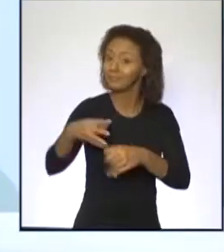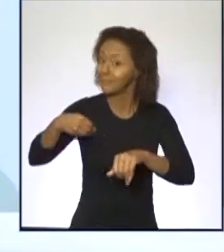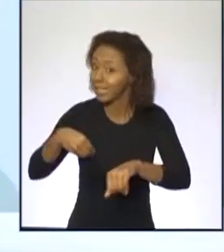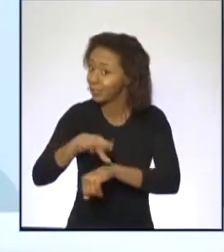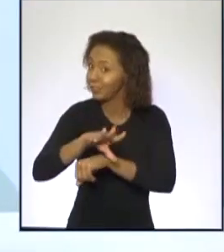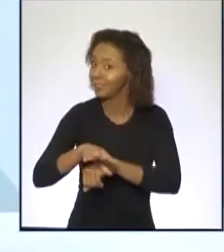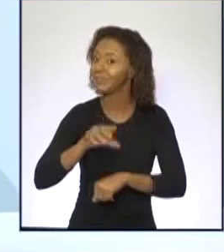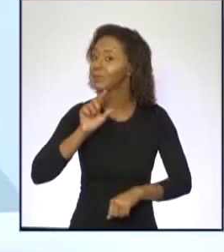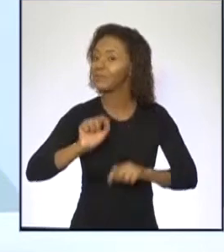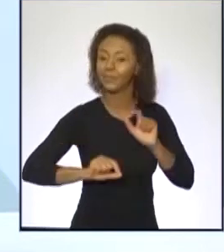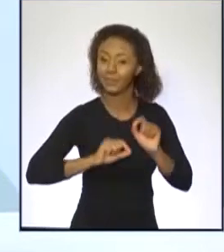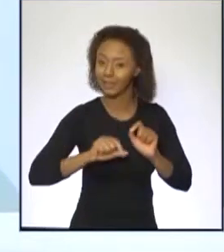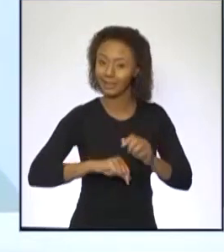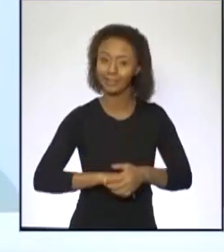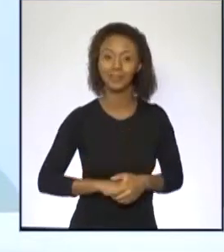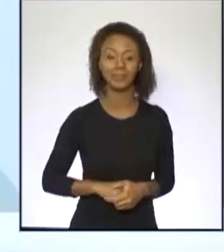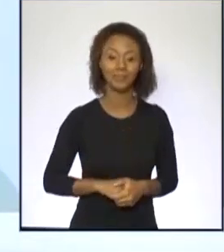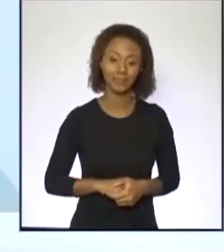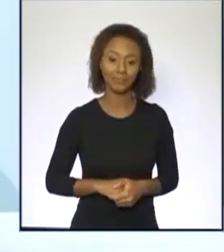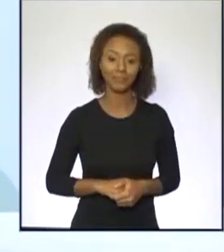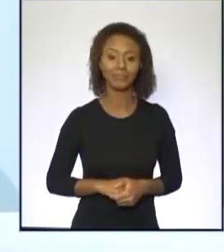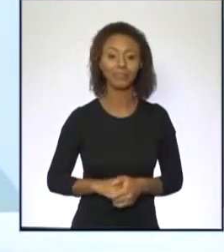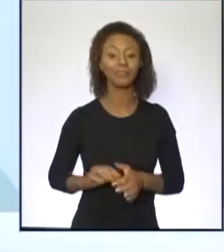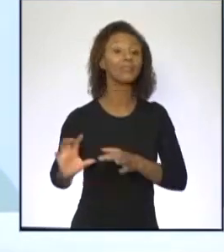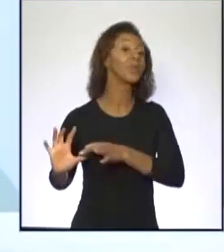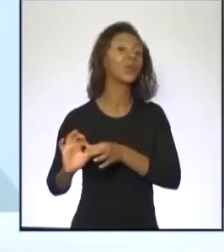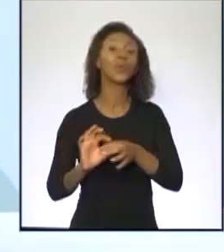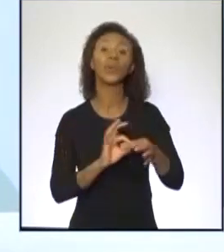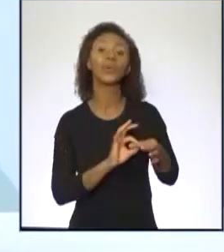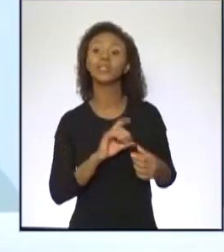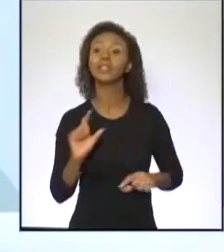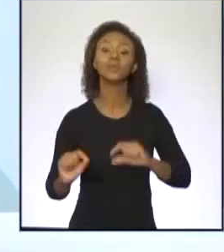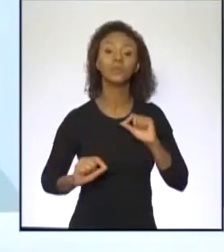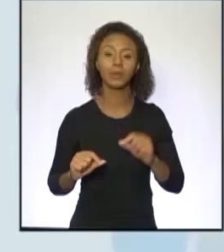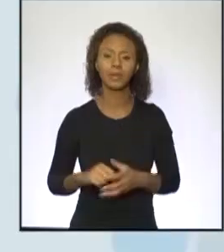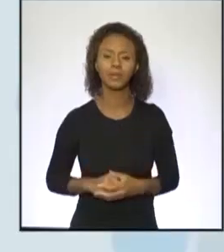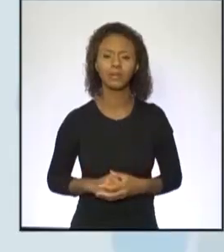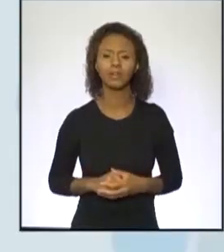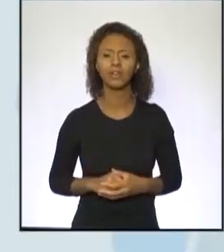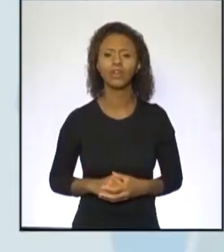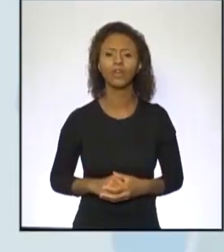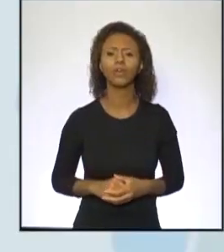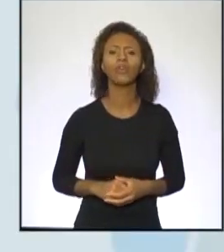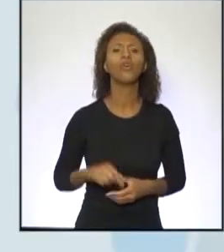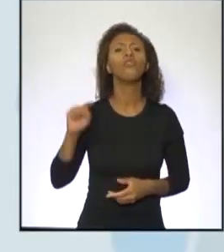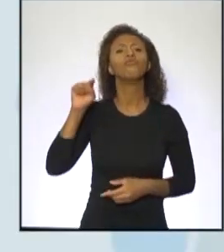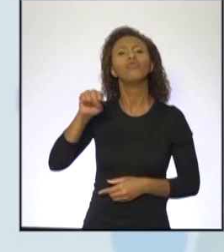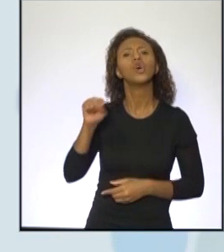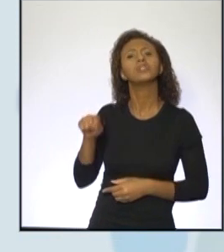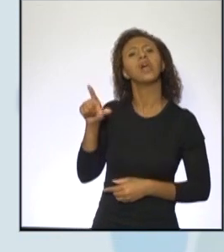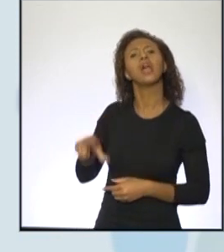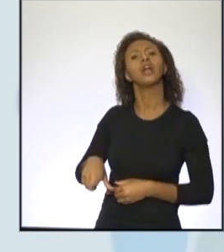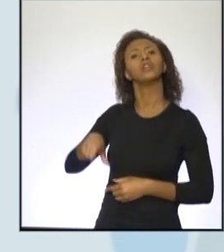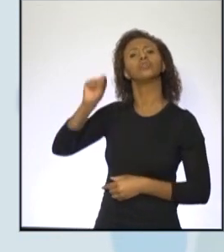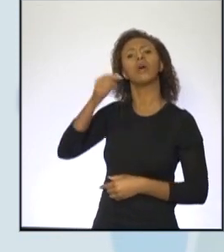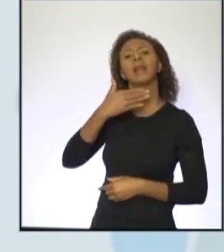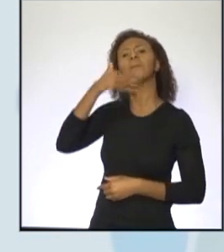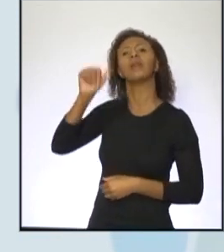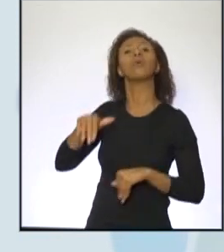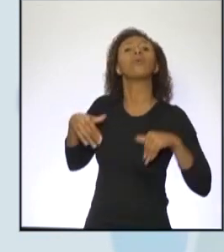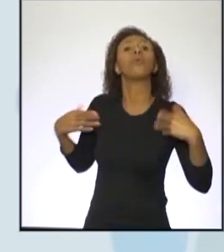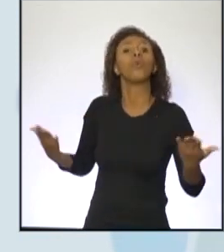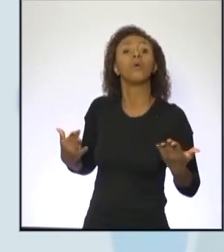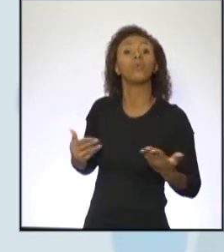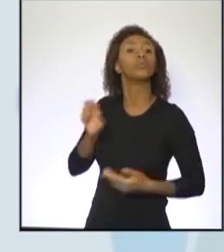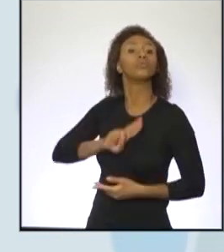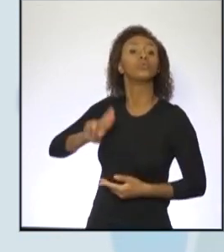justamente nesse contexto. Qual desses fones você preferiria usar? Vamos lá? É